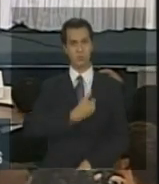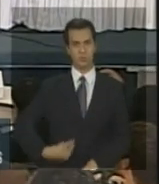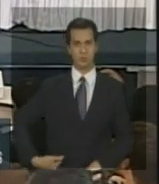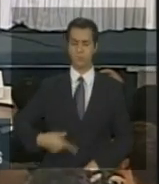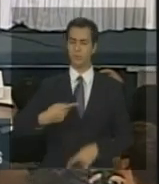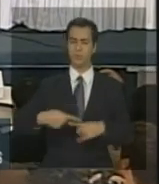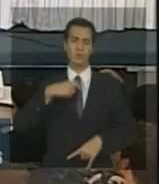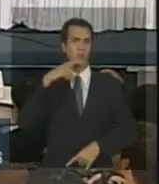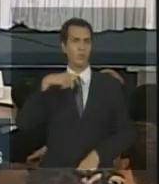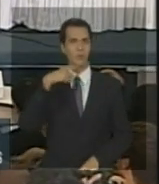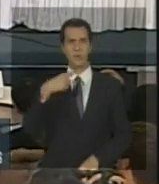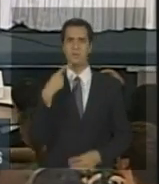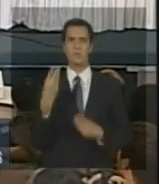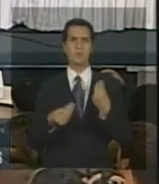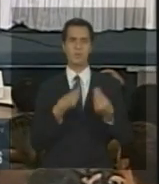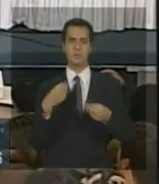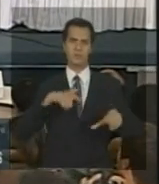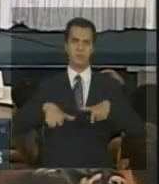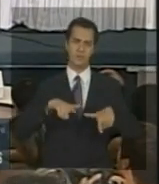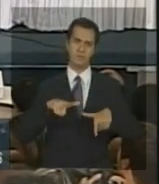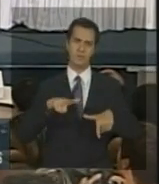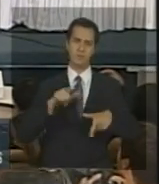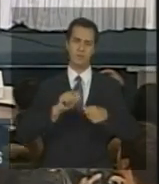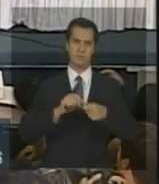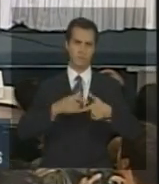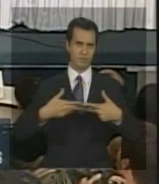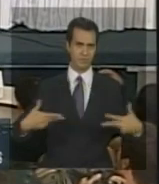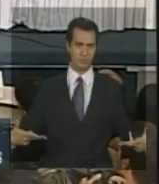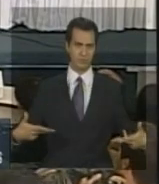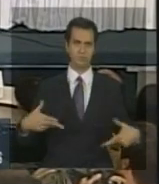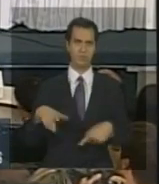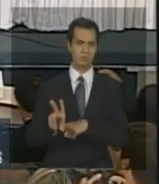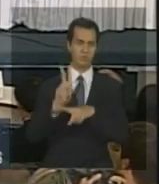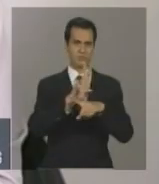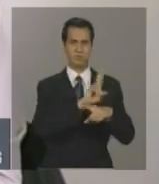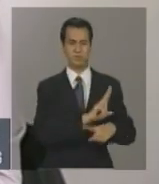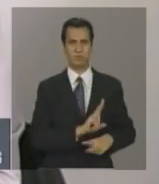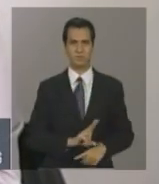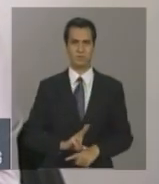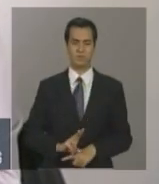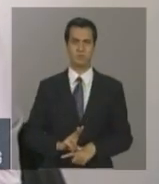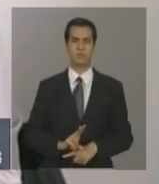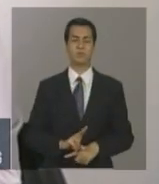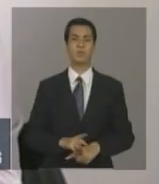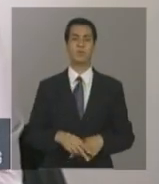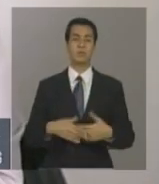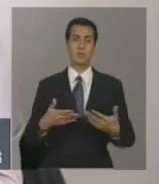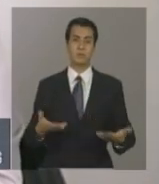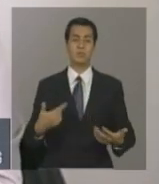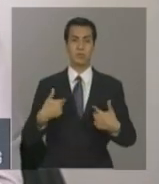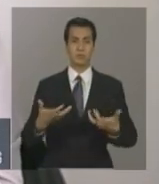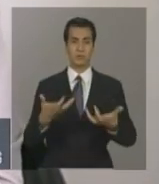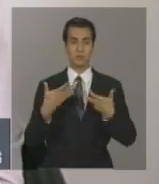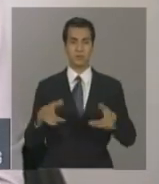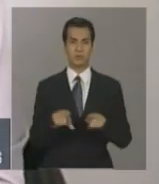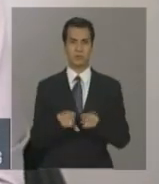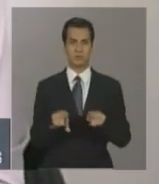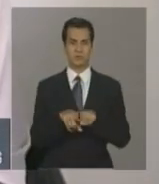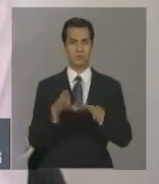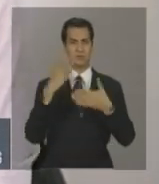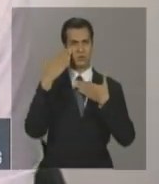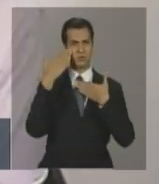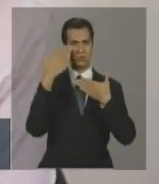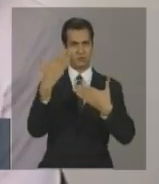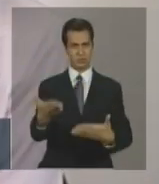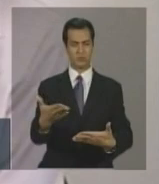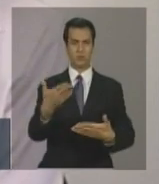teria condições de executar diretamente todas essas políticas de proteção em todos os lugares. E eu gostaria de agradecer